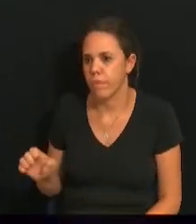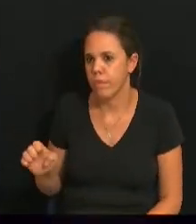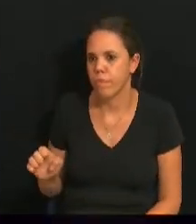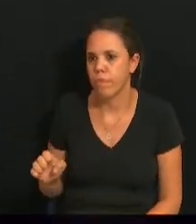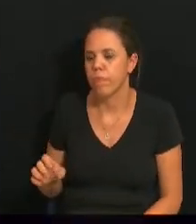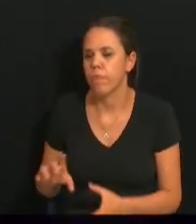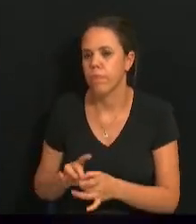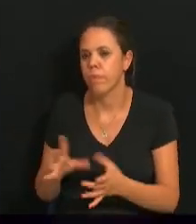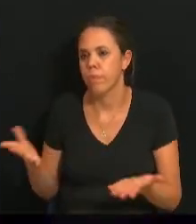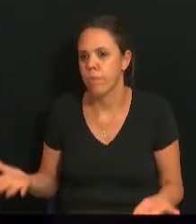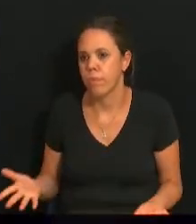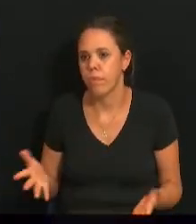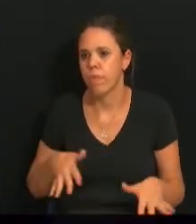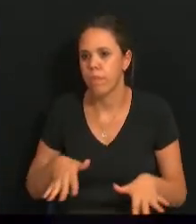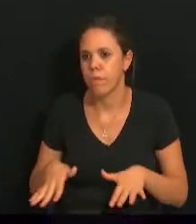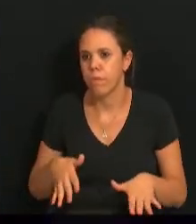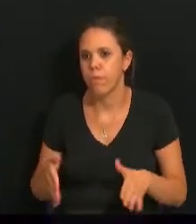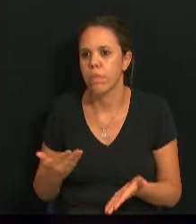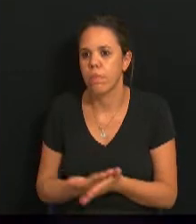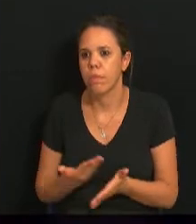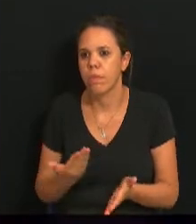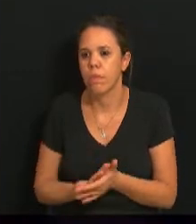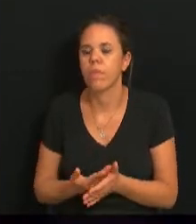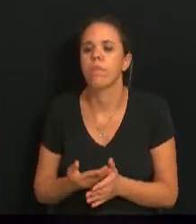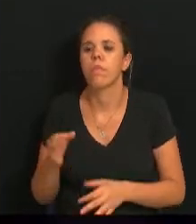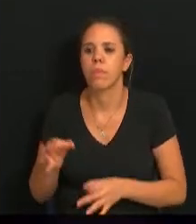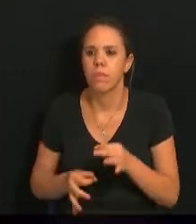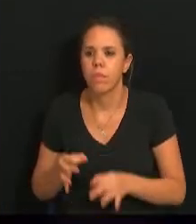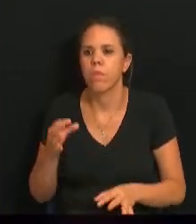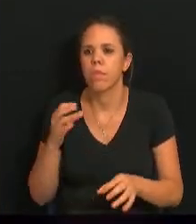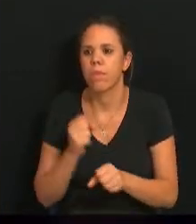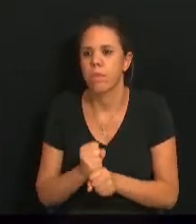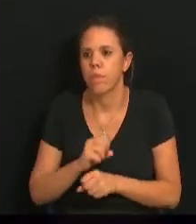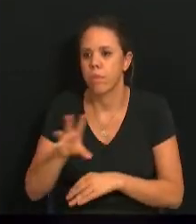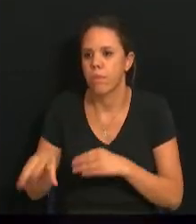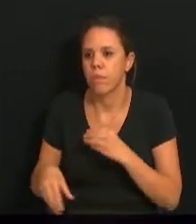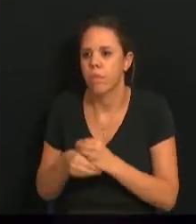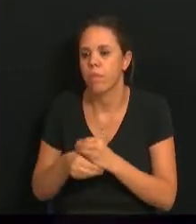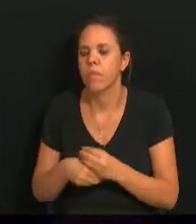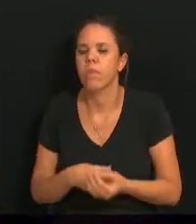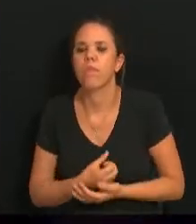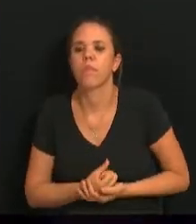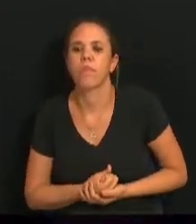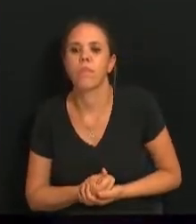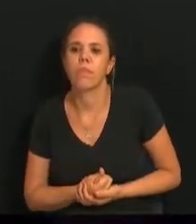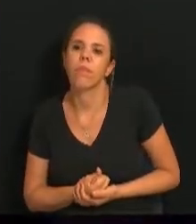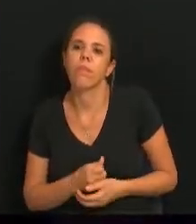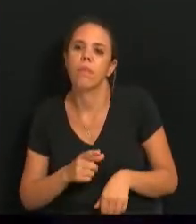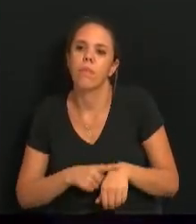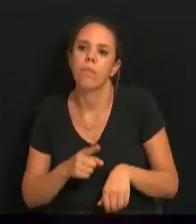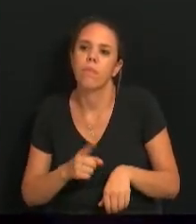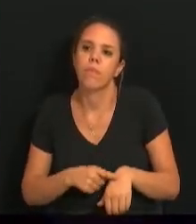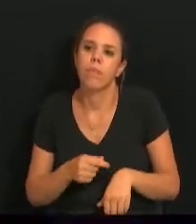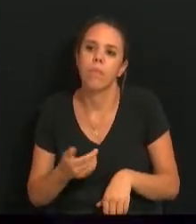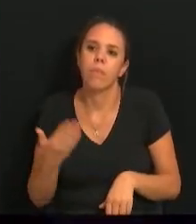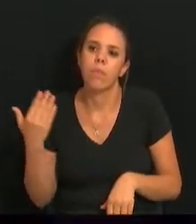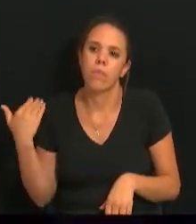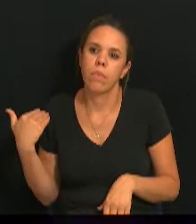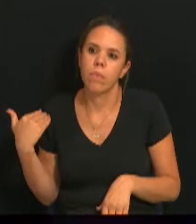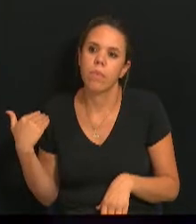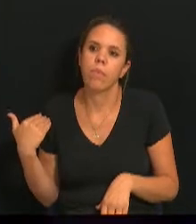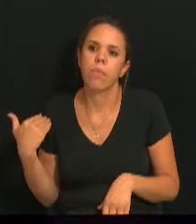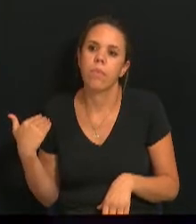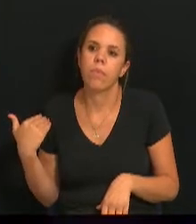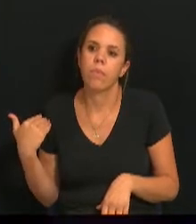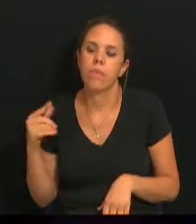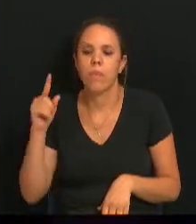prontificou a estar promovendo estudos no campo jurídico e financeiro para a implementação. Naquele momento ainda a gente, no